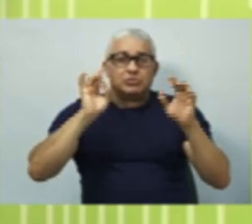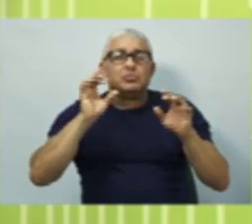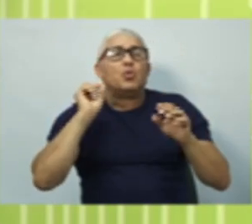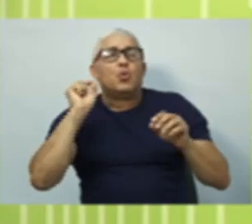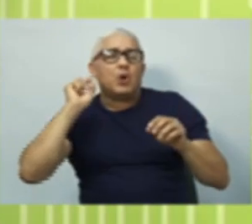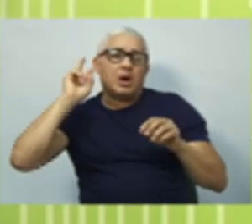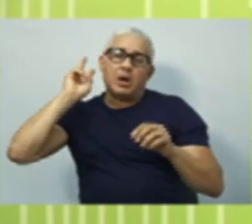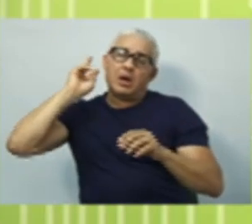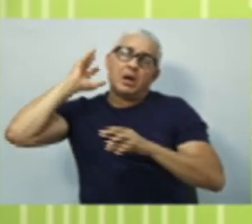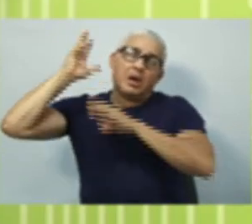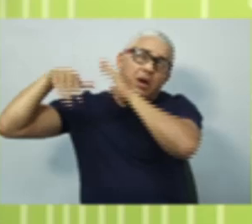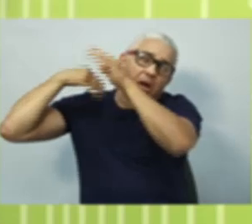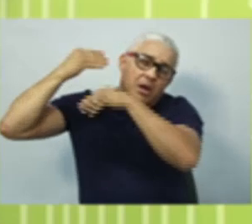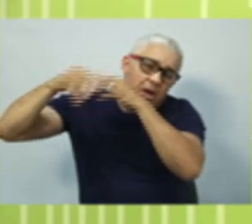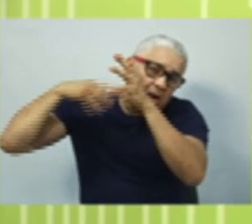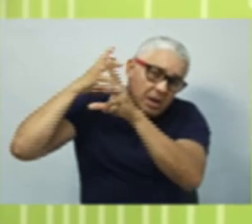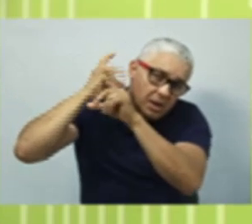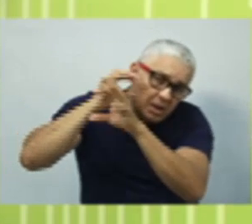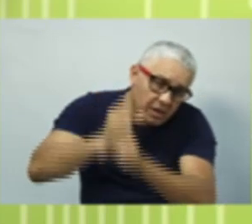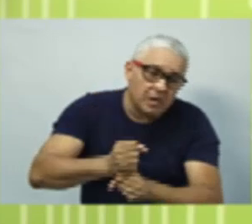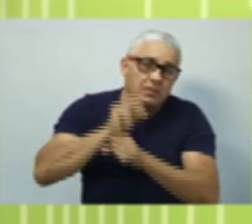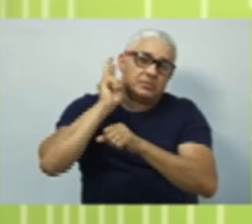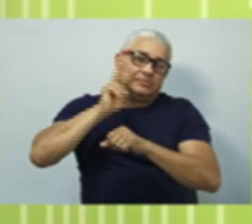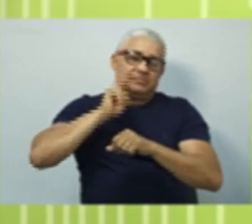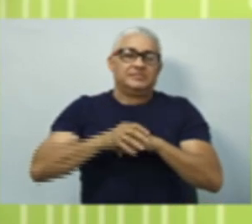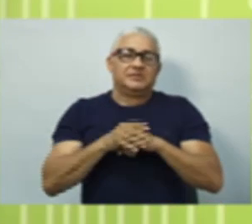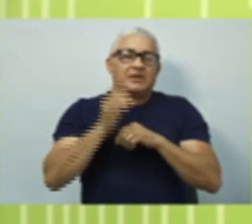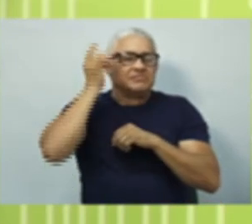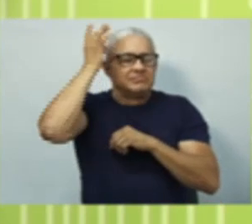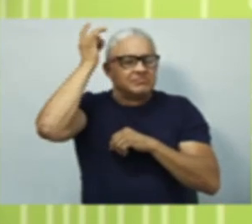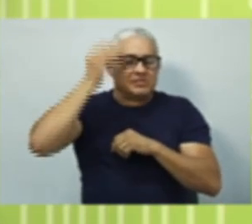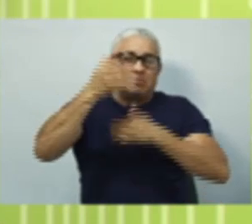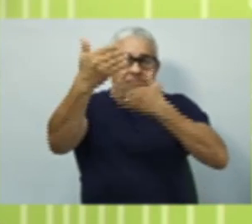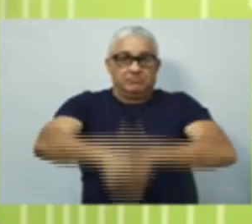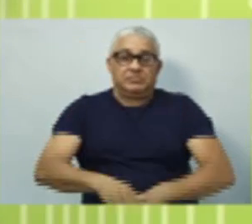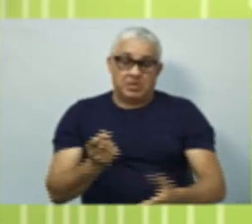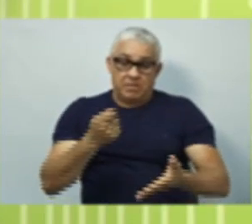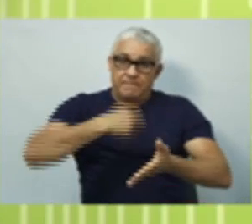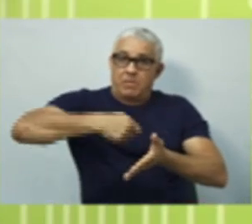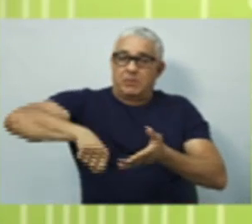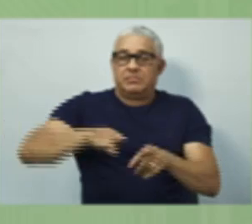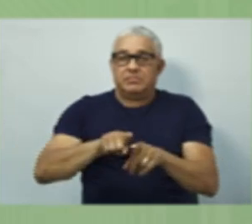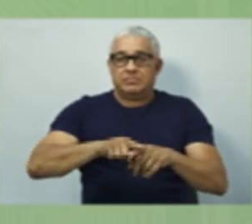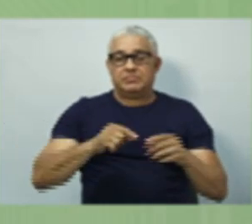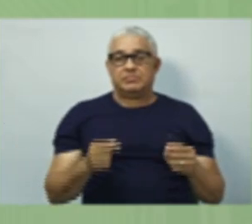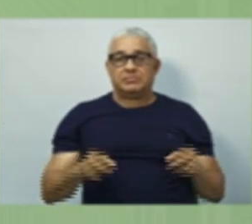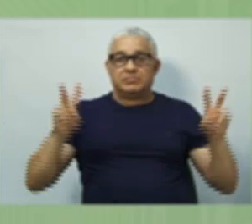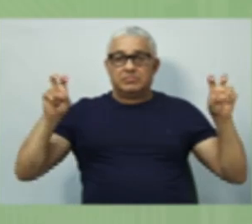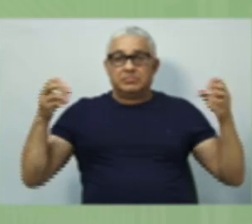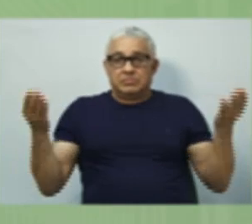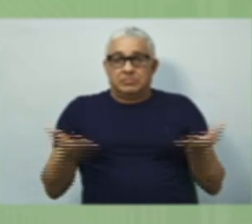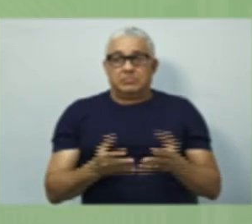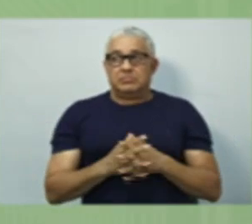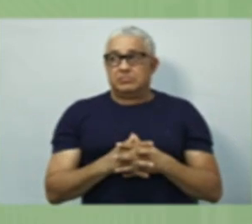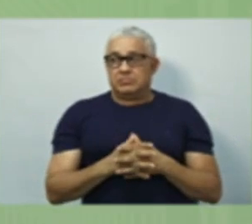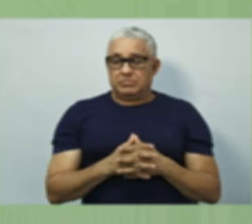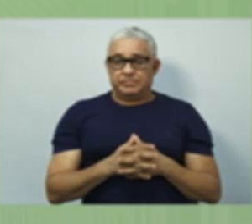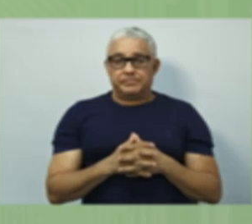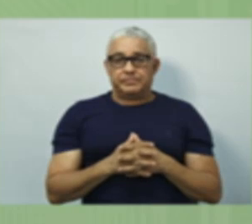relembrar, para facilitar um pouquinho no momento de vocês fazerem a prova. Os nossos assuntos da aula de hoje, nós vamos falar